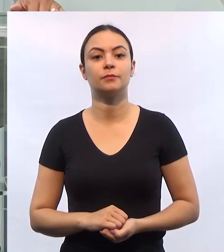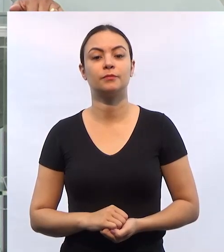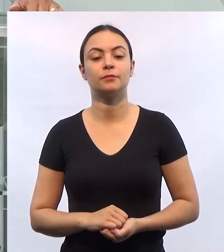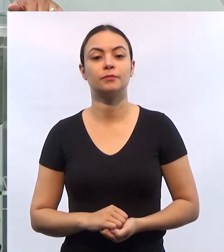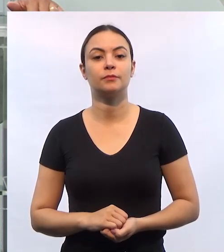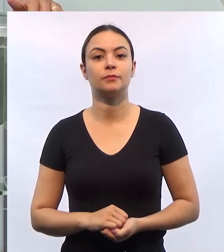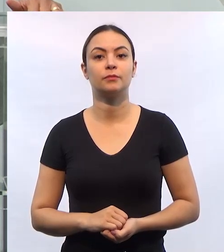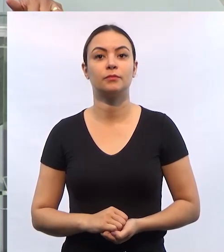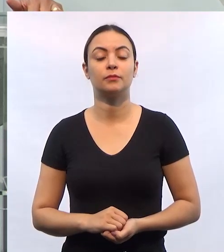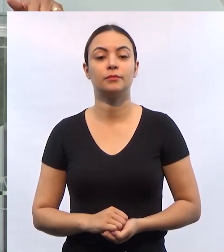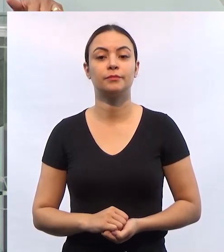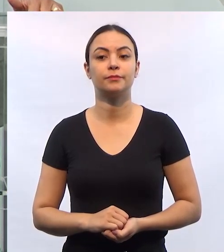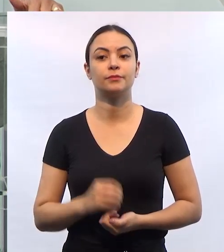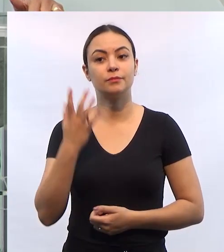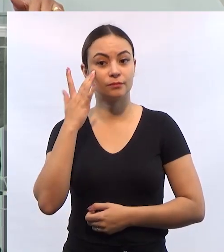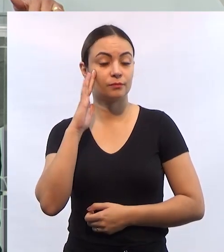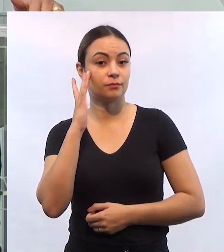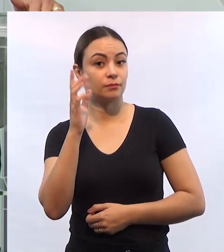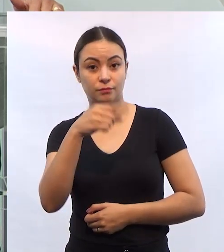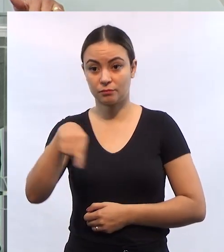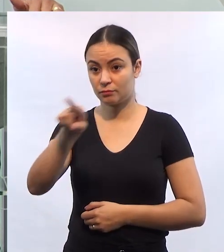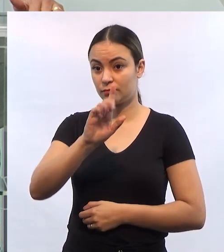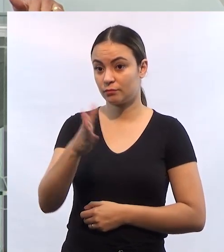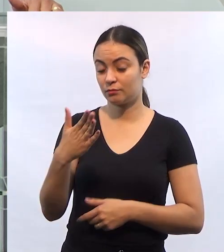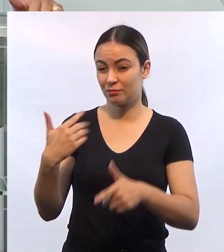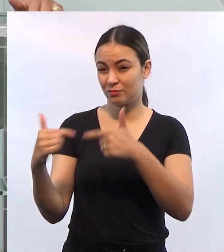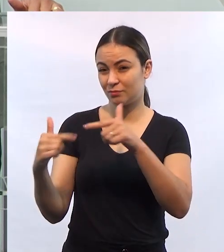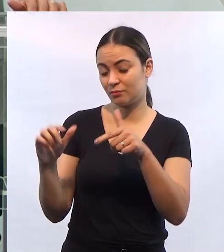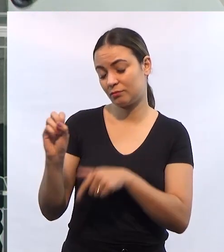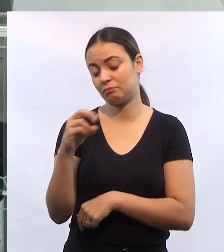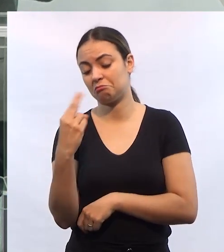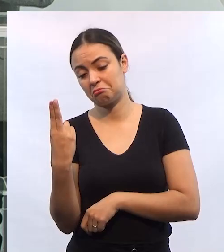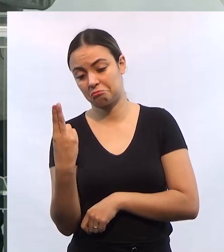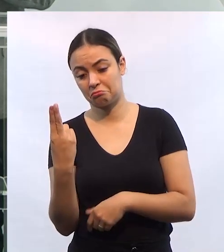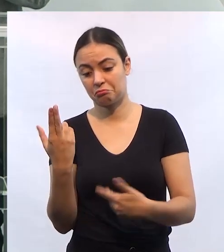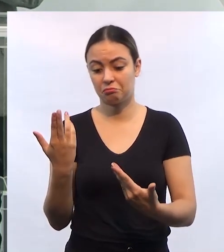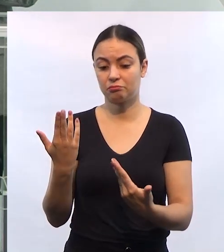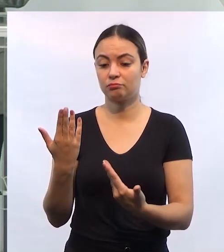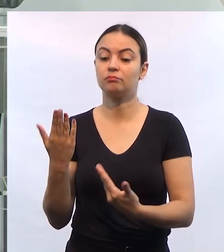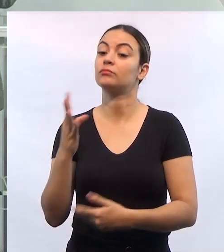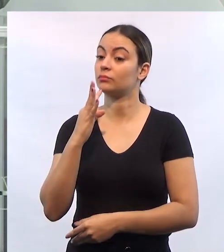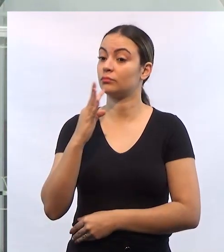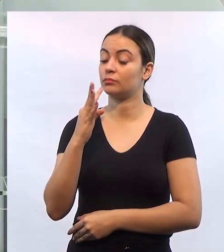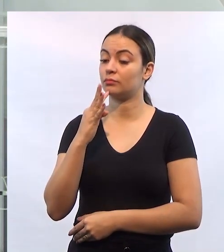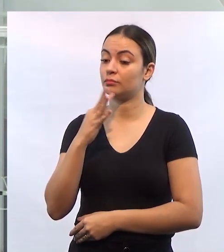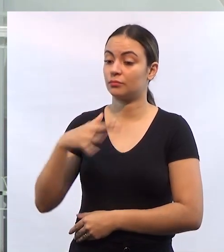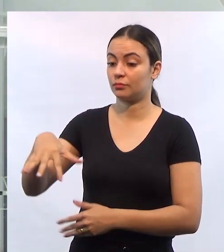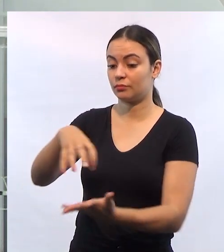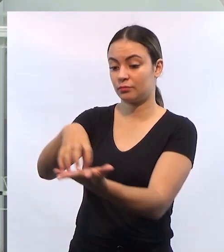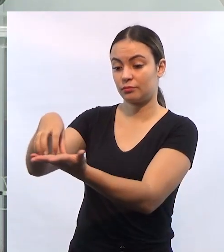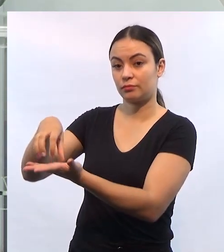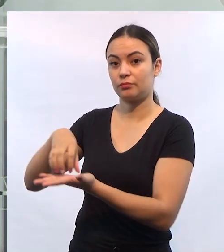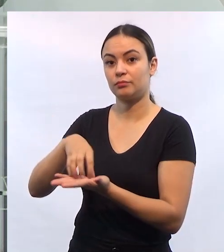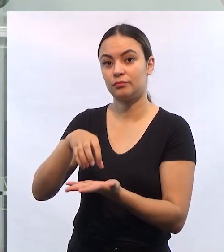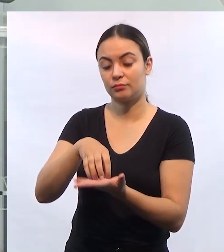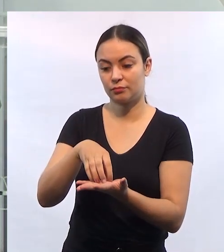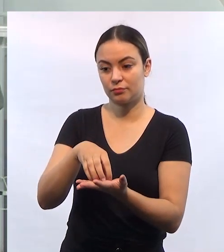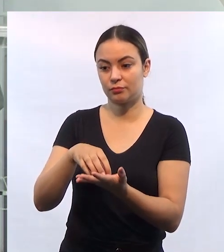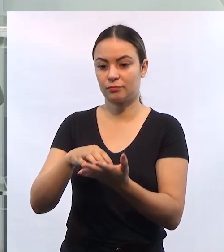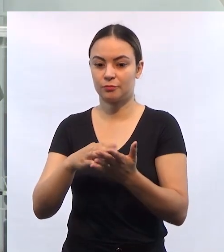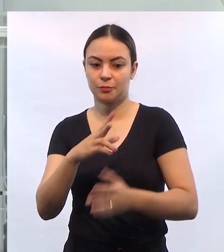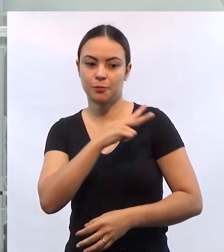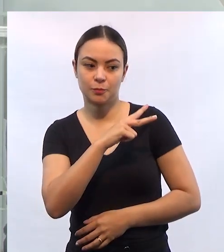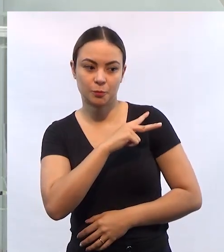vai trabalhar em alguma organização, seja ela pública ou privada. E aí você vai começar a analisar o seguinte, como é que é o clima lá dentro? Não é